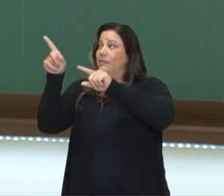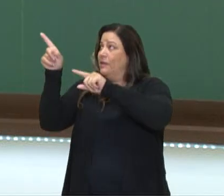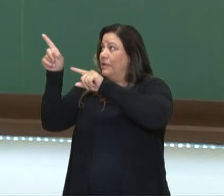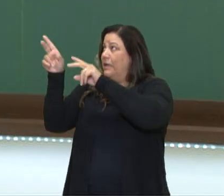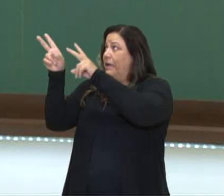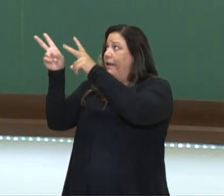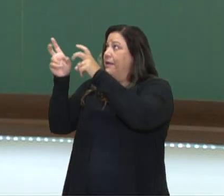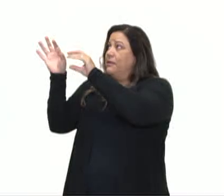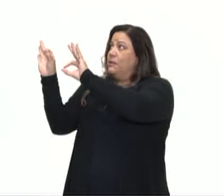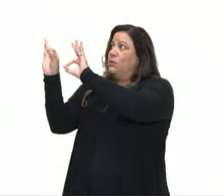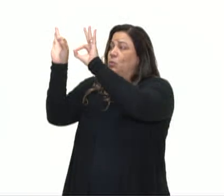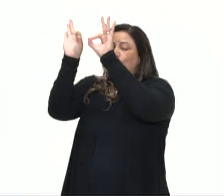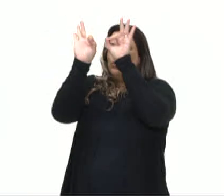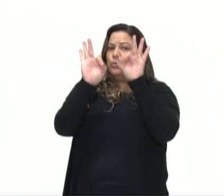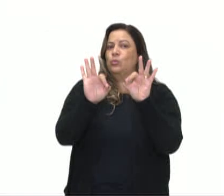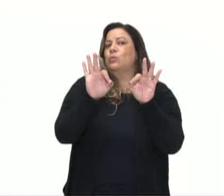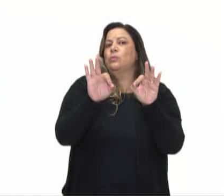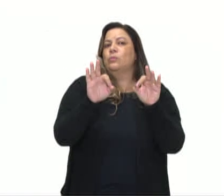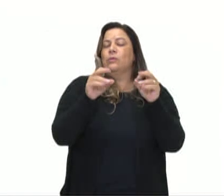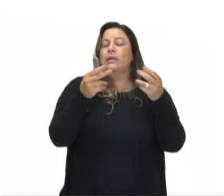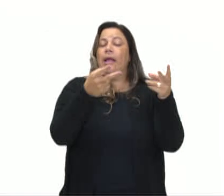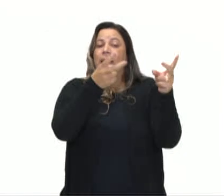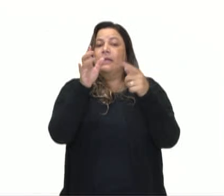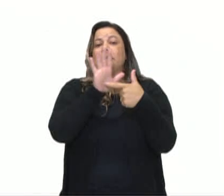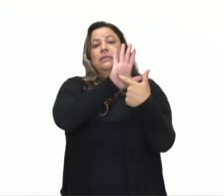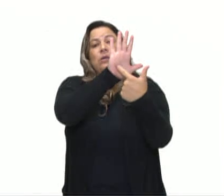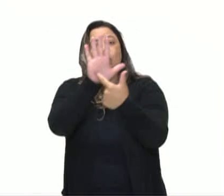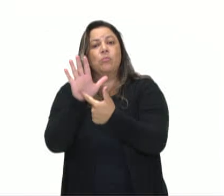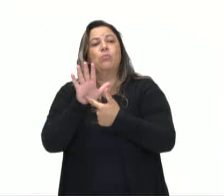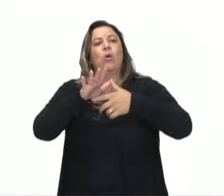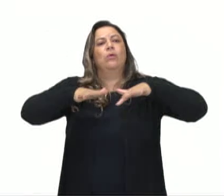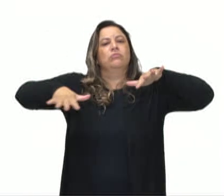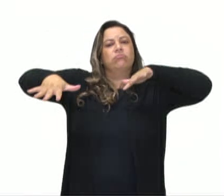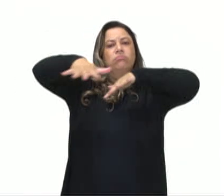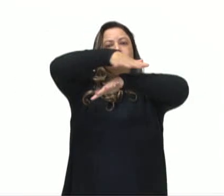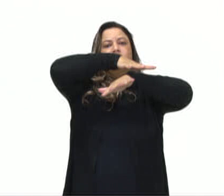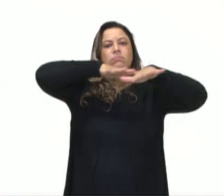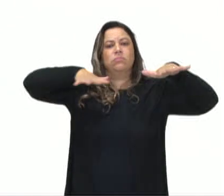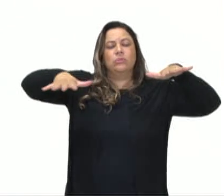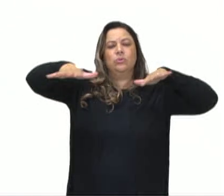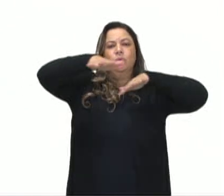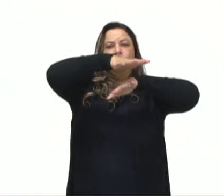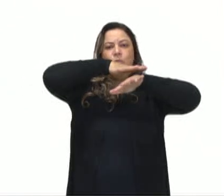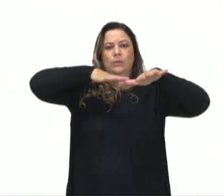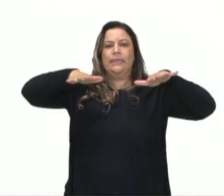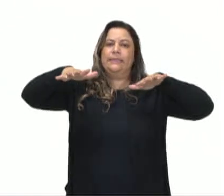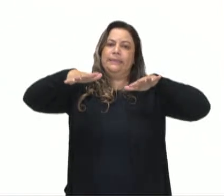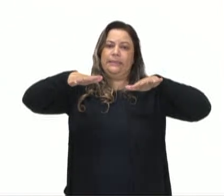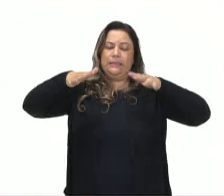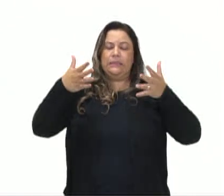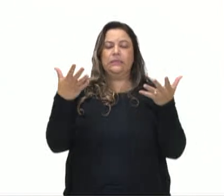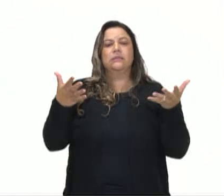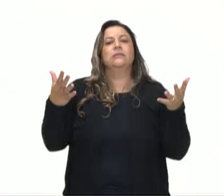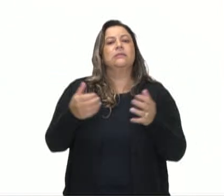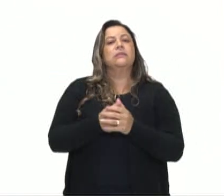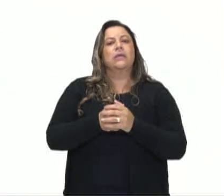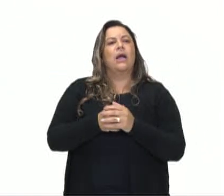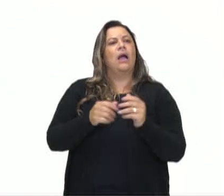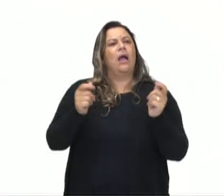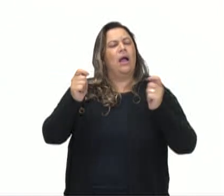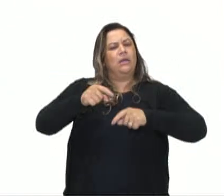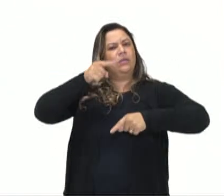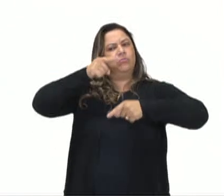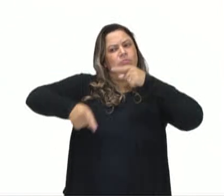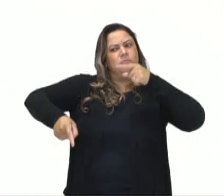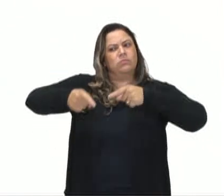tela mostra justamente essa camada de poluentes que fica concentrada aqui. E essa camada de poluentes ela acaba